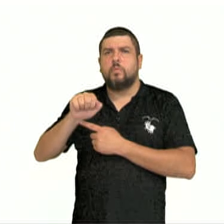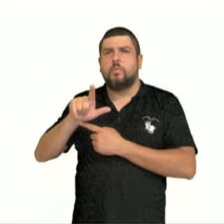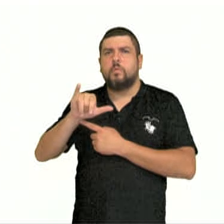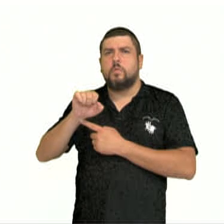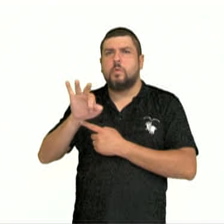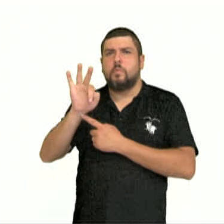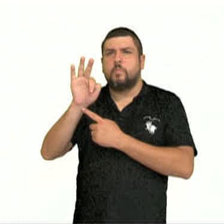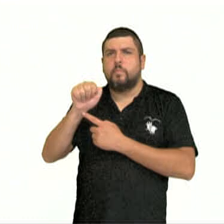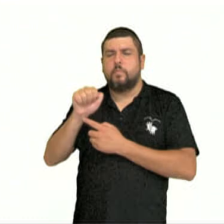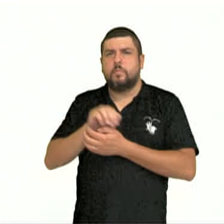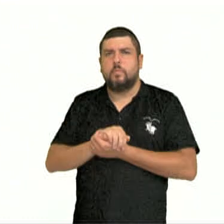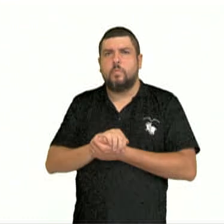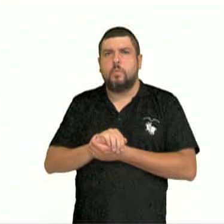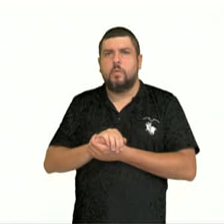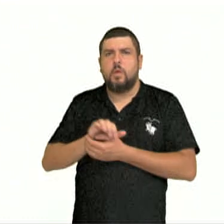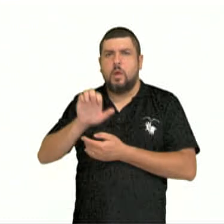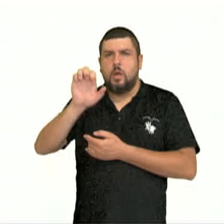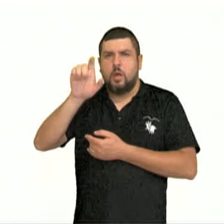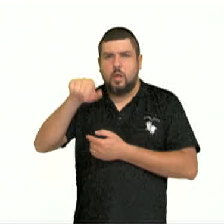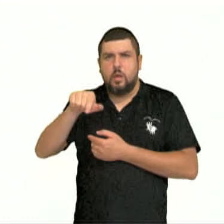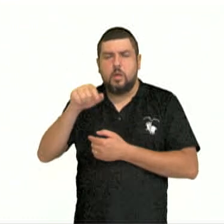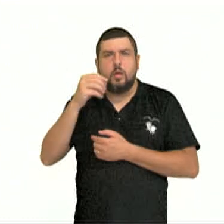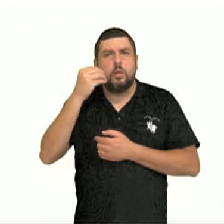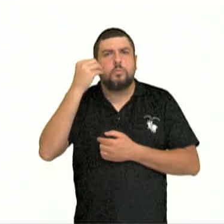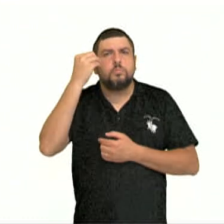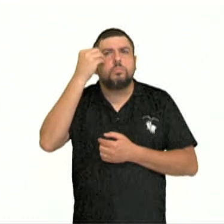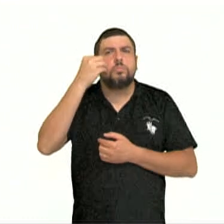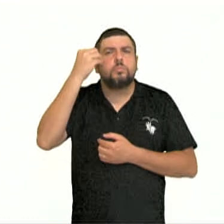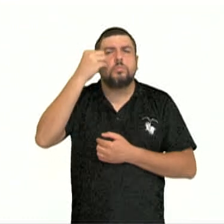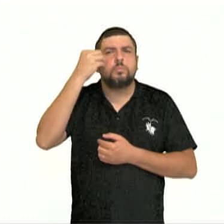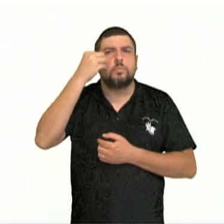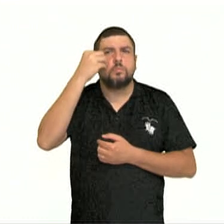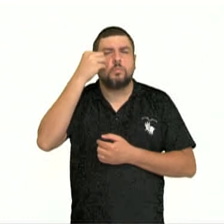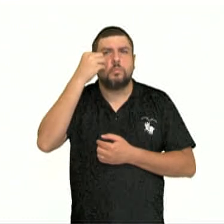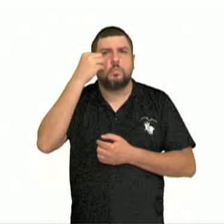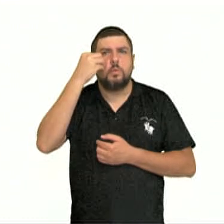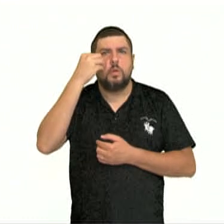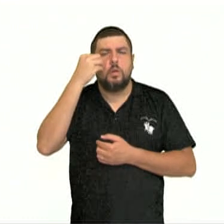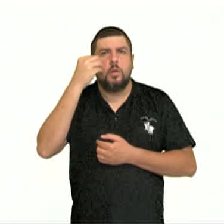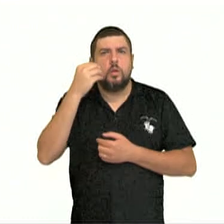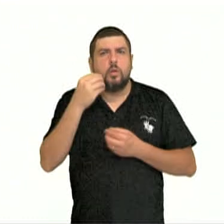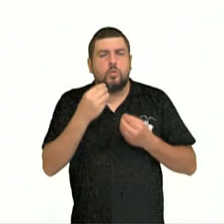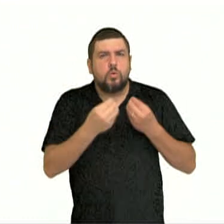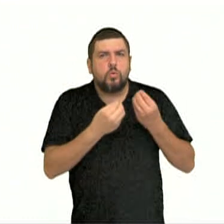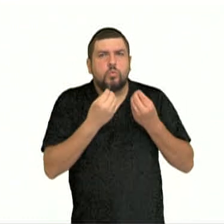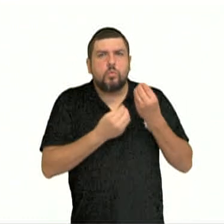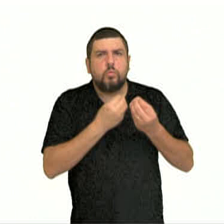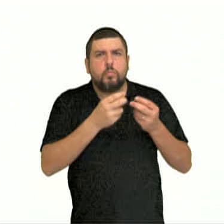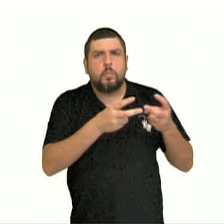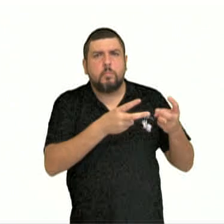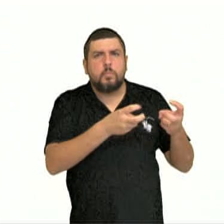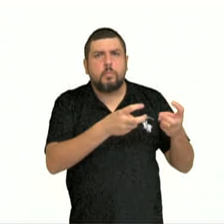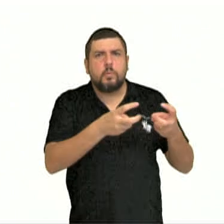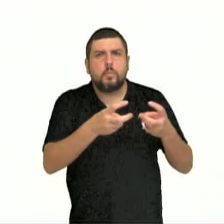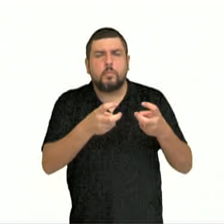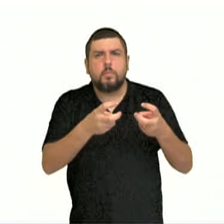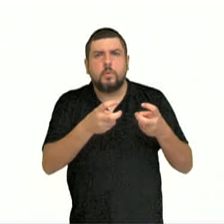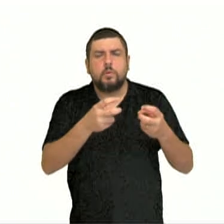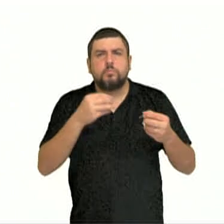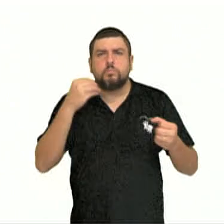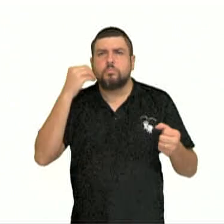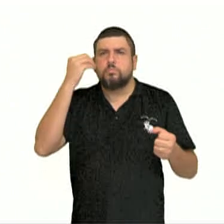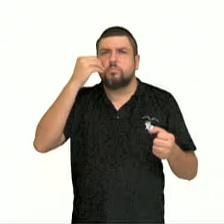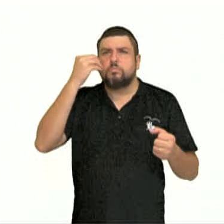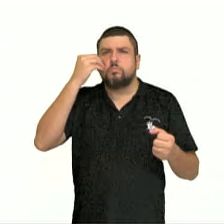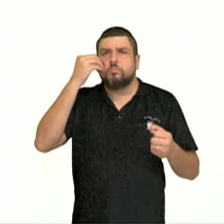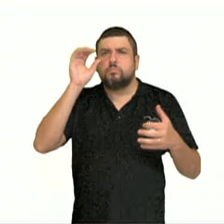do método experimental das ciências naturais à análise da realidade social. Né, Durkheim